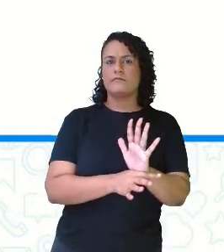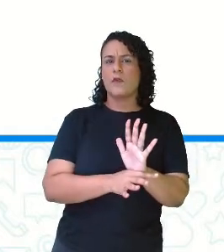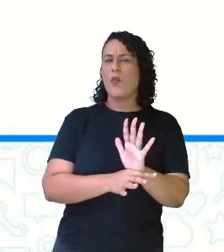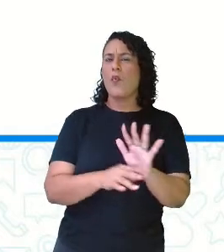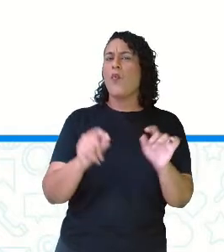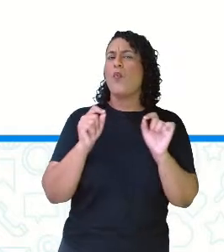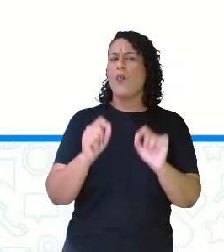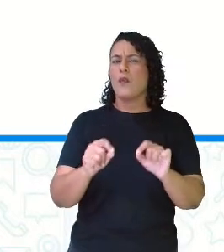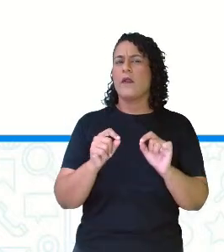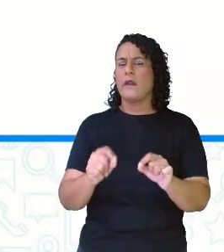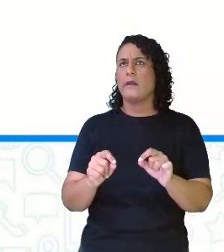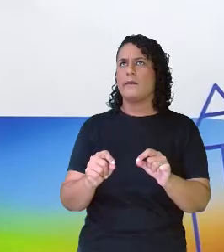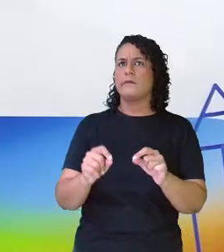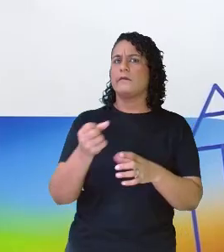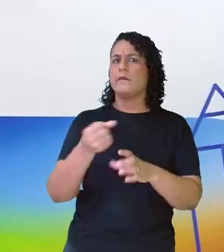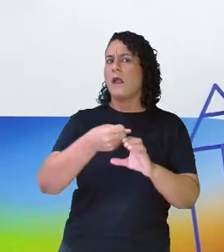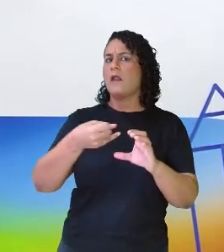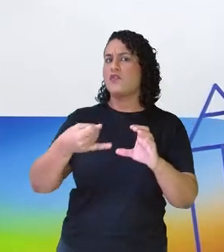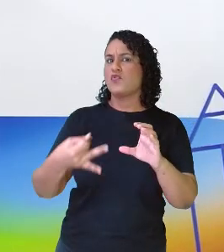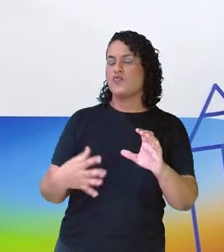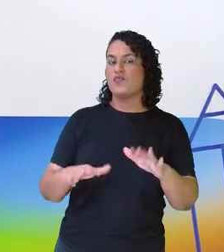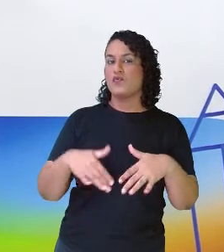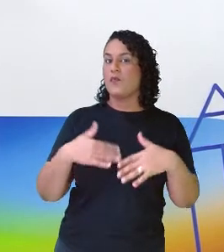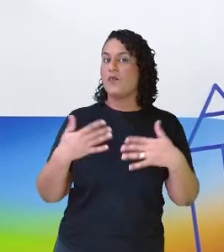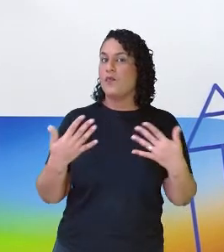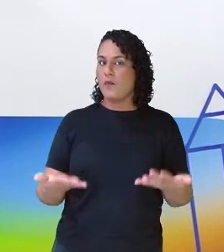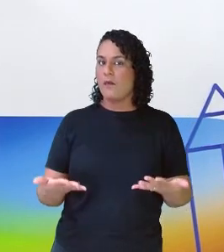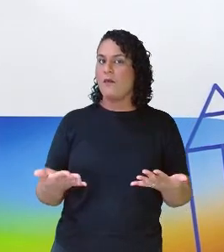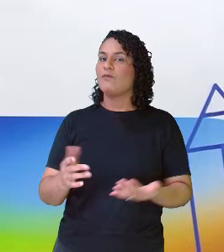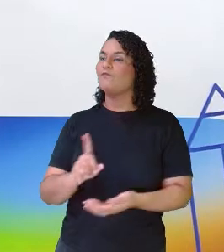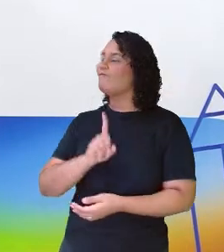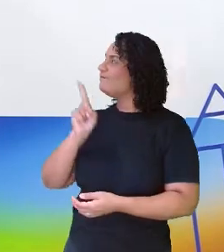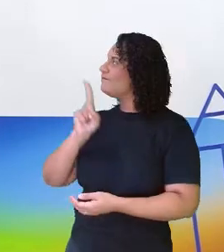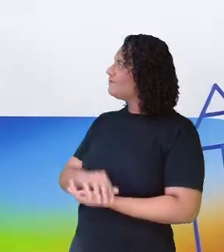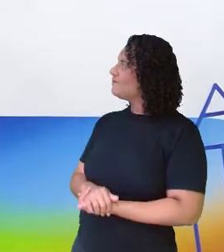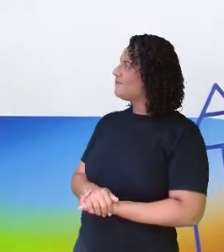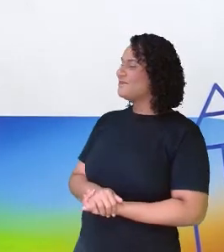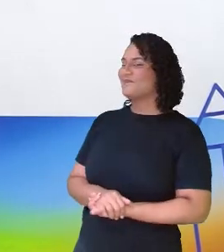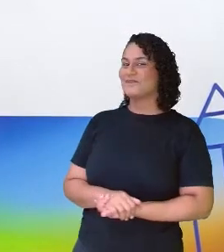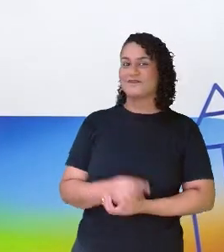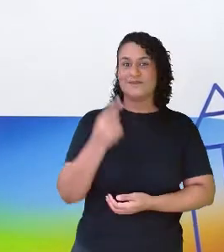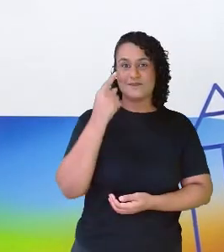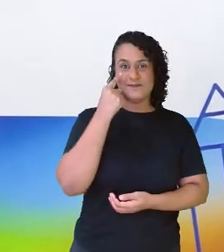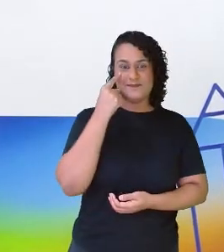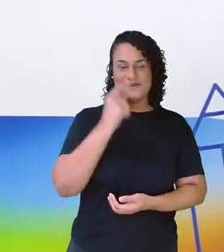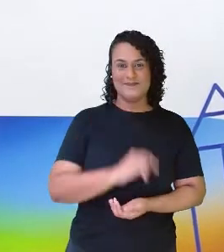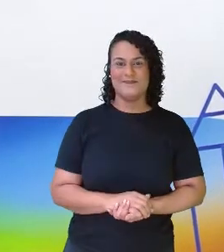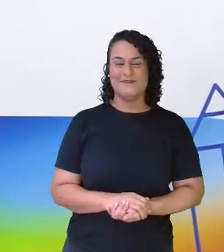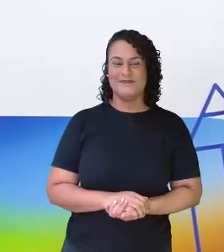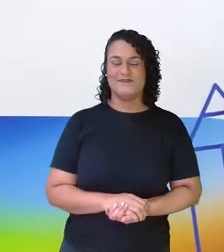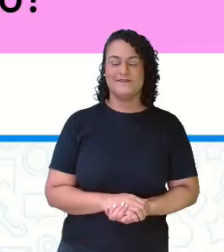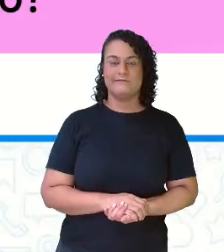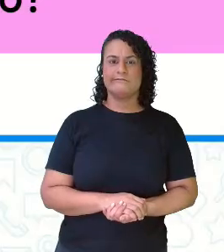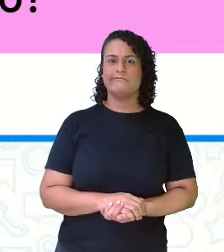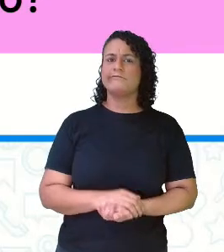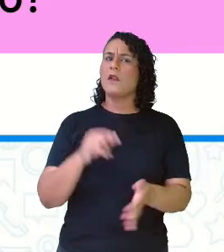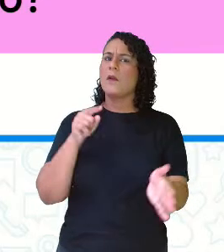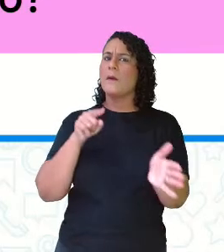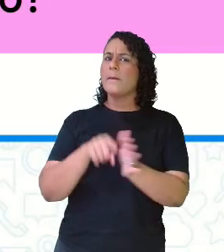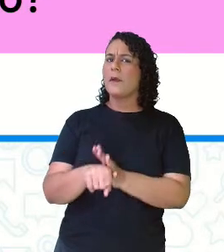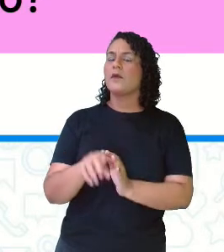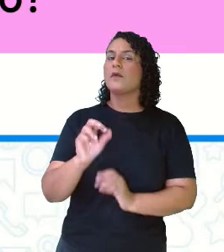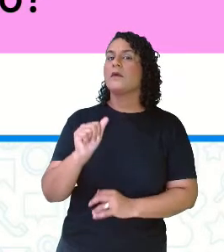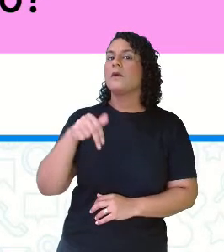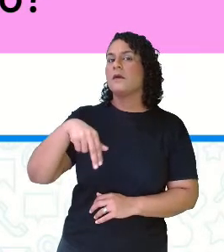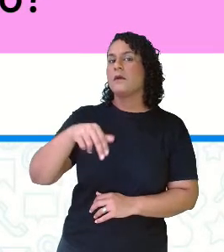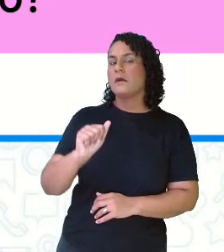O que é que caracteriza esse verbete? Tá certo? Olha só. Eu tenho uma pergunta aqui também para a